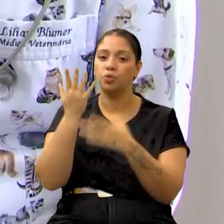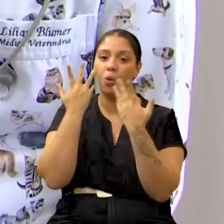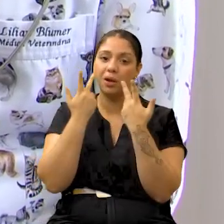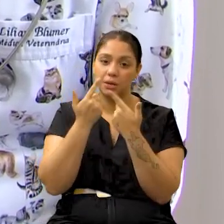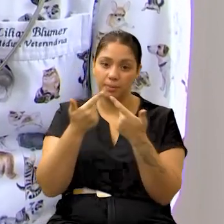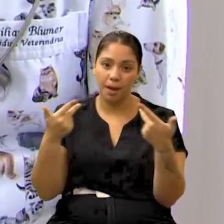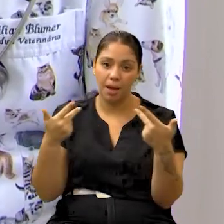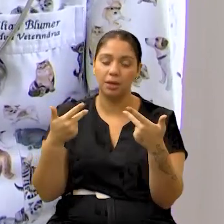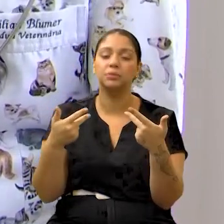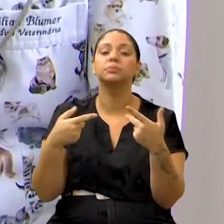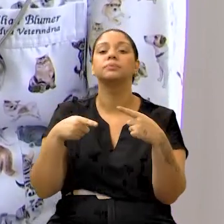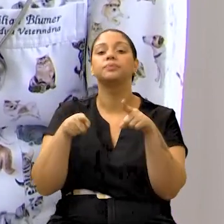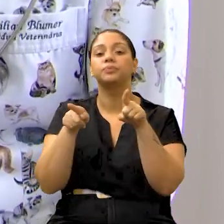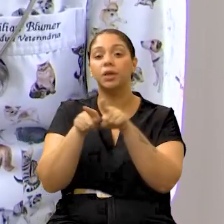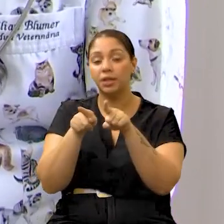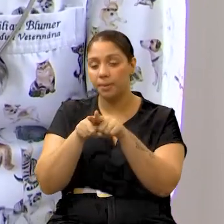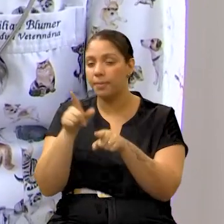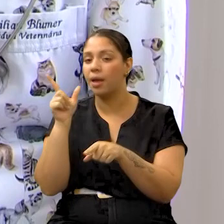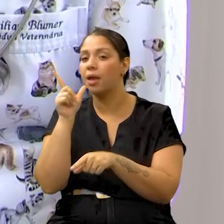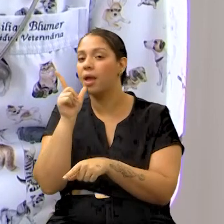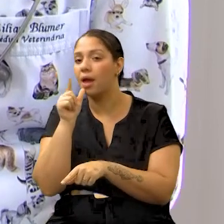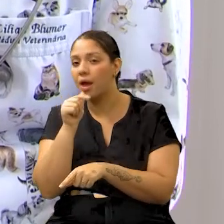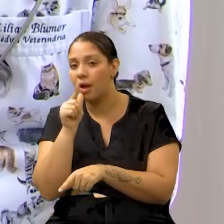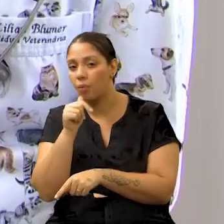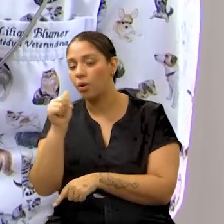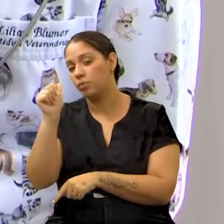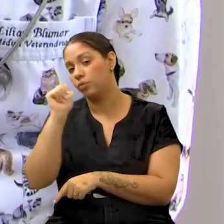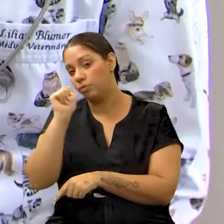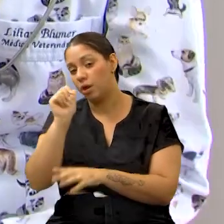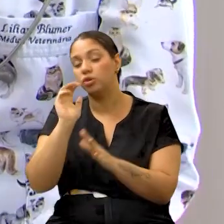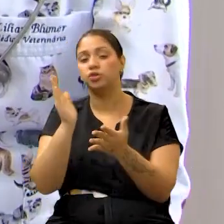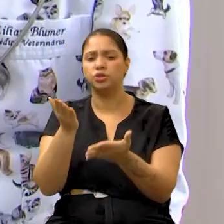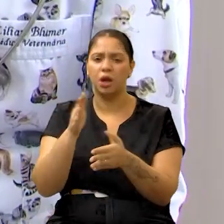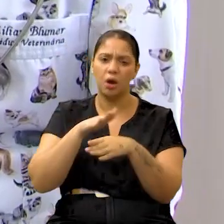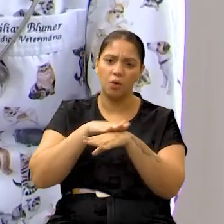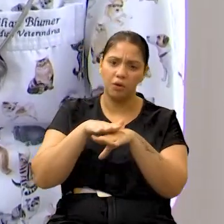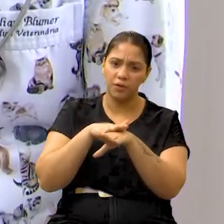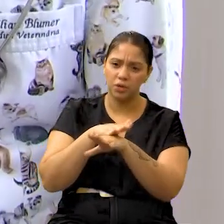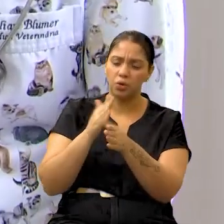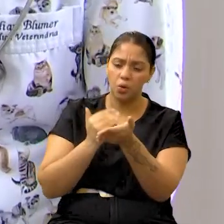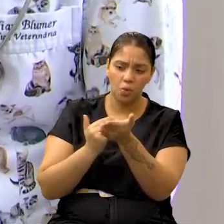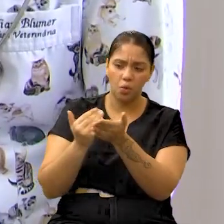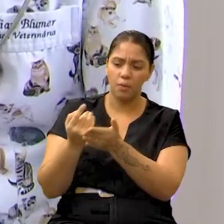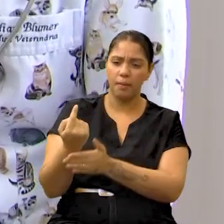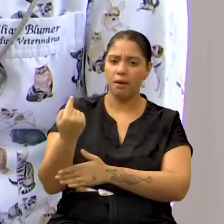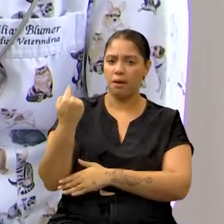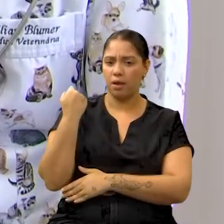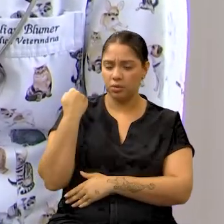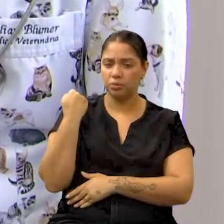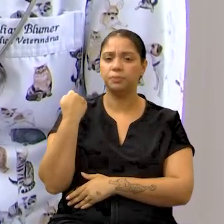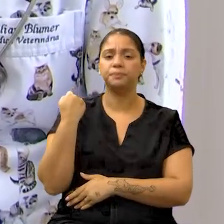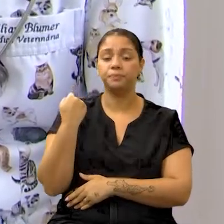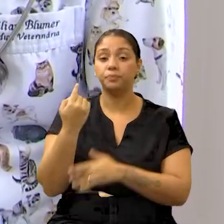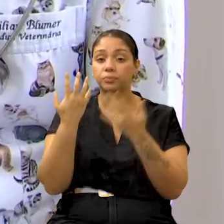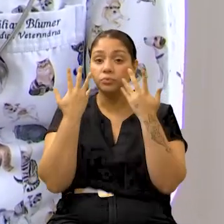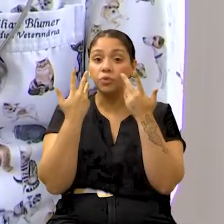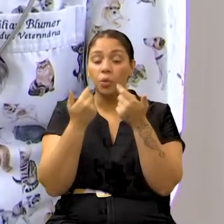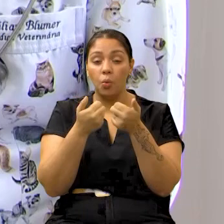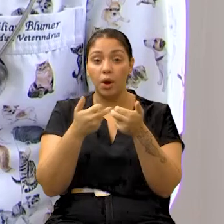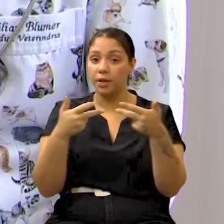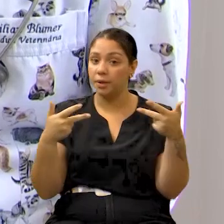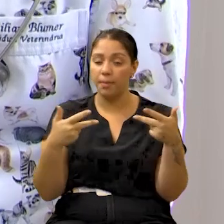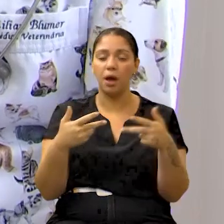desse paciente. E também a hidratação. Como a gente conversou no início no nosso bate-papo,